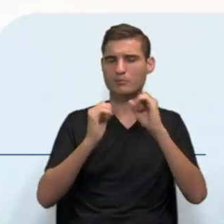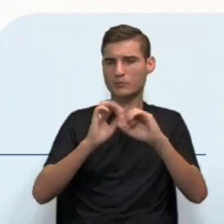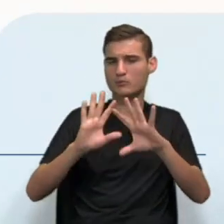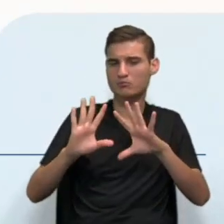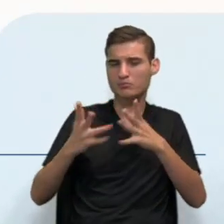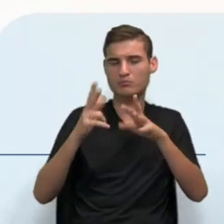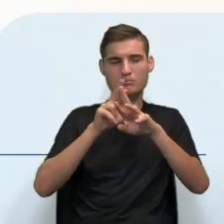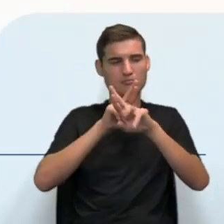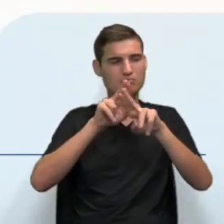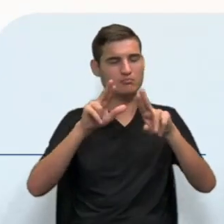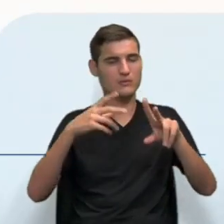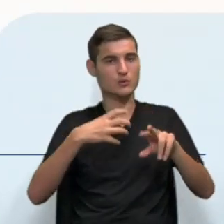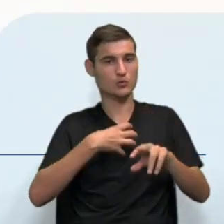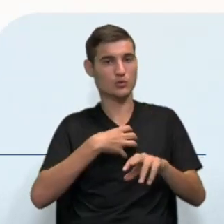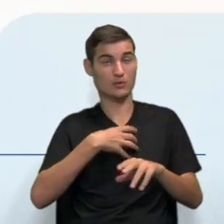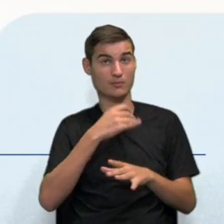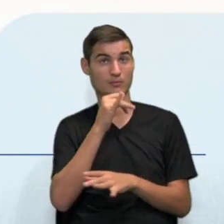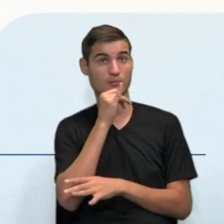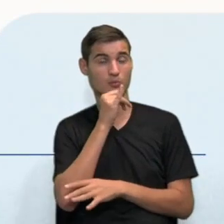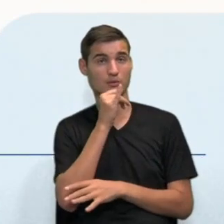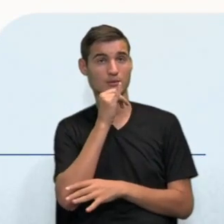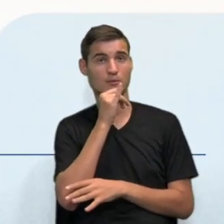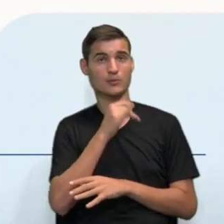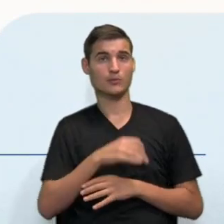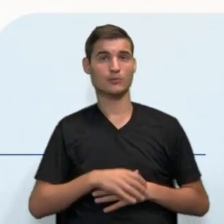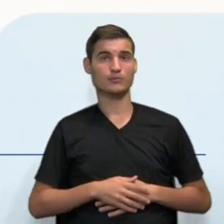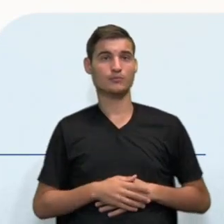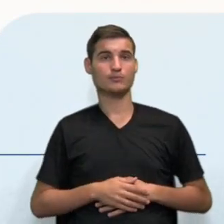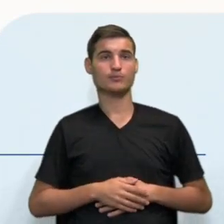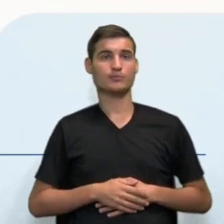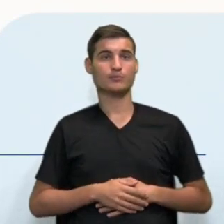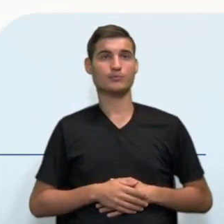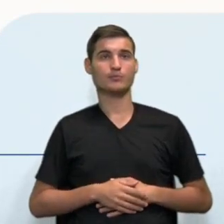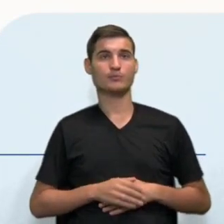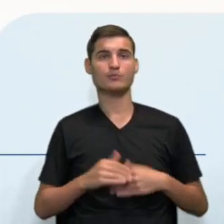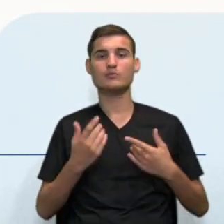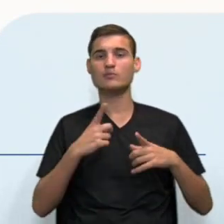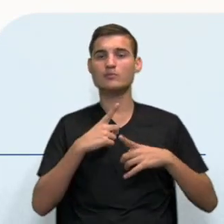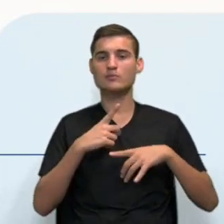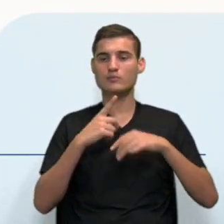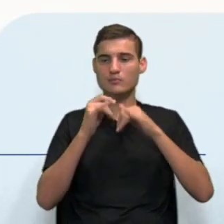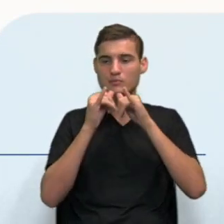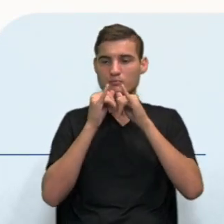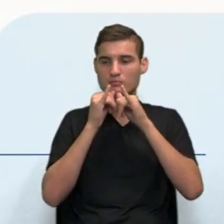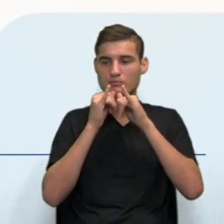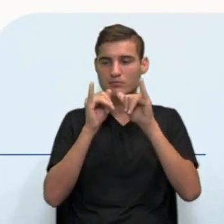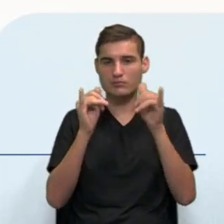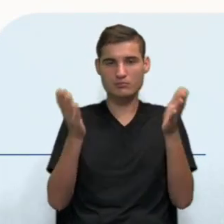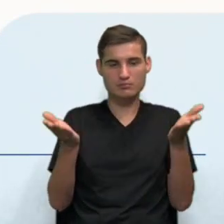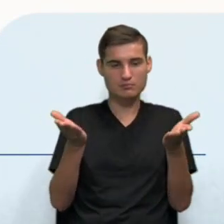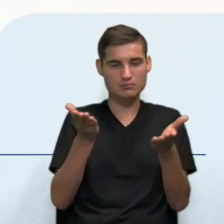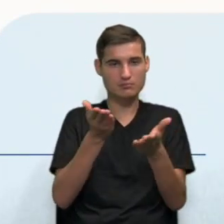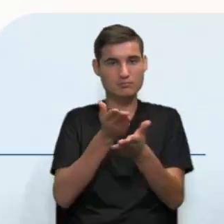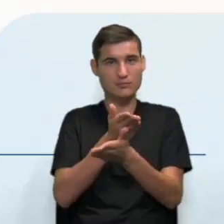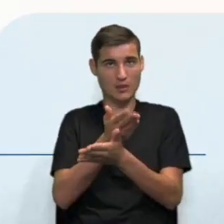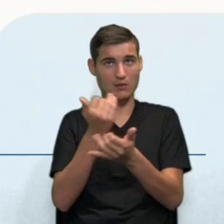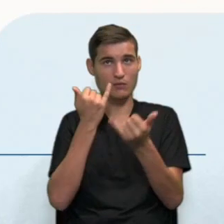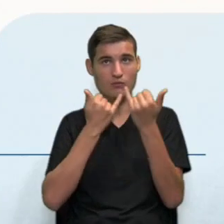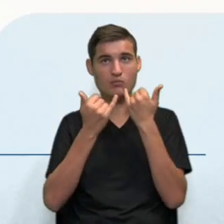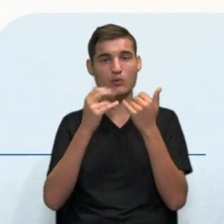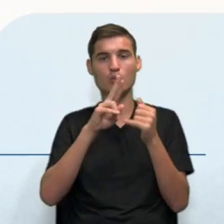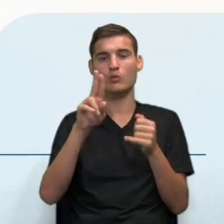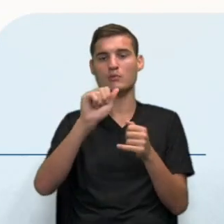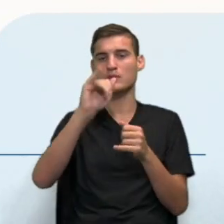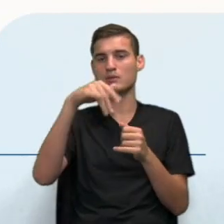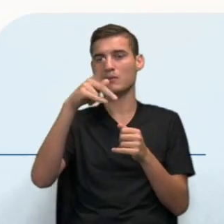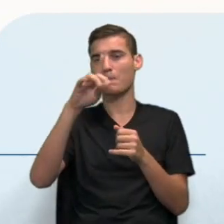maneiras, como, por exemplo, quando eu tenho uma transmissão, um modo de transmissão chamado